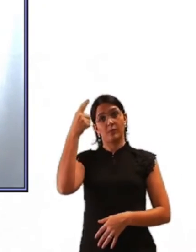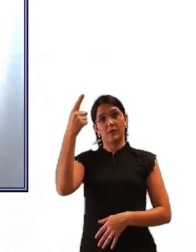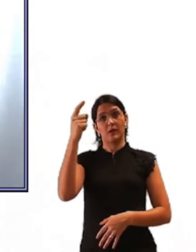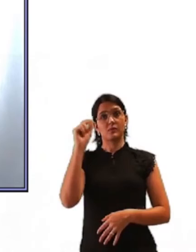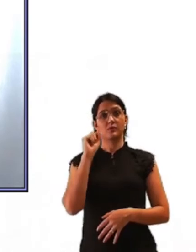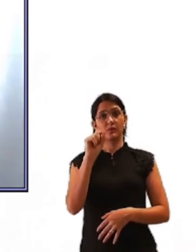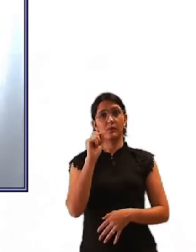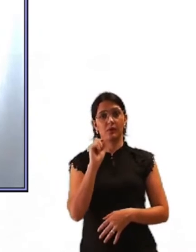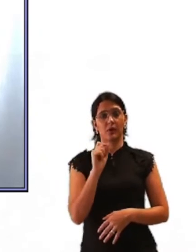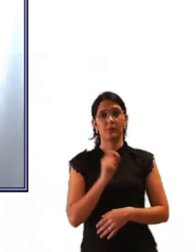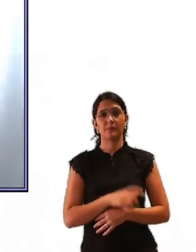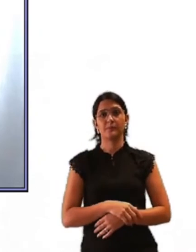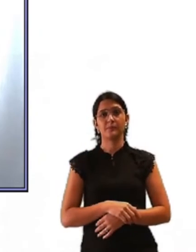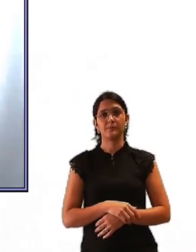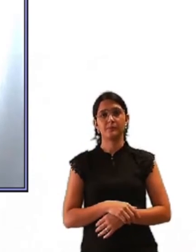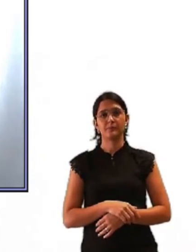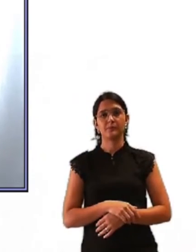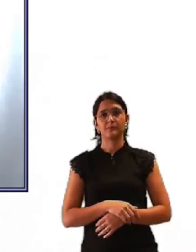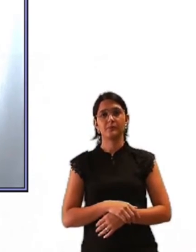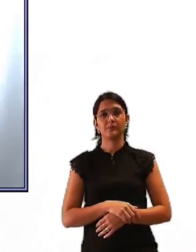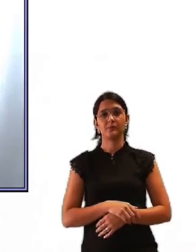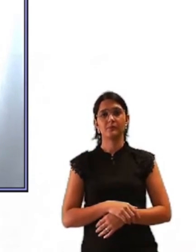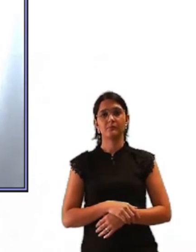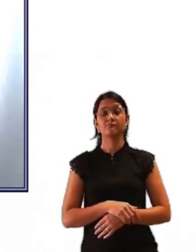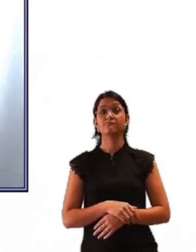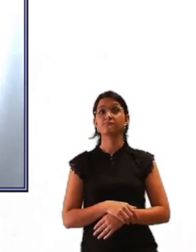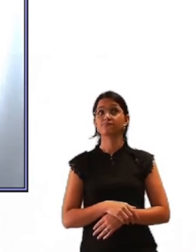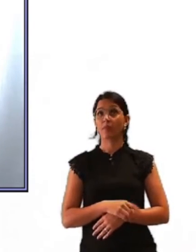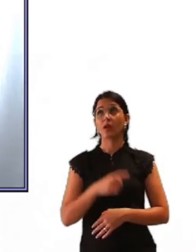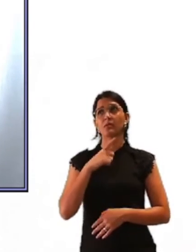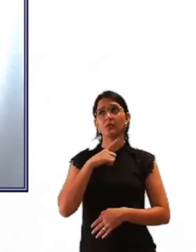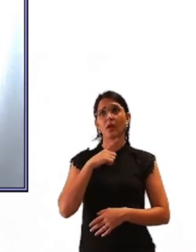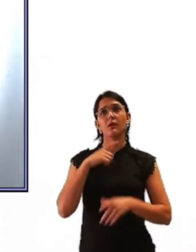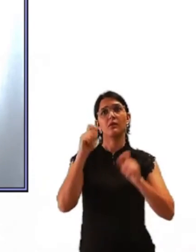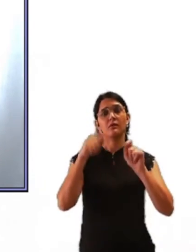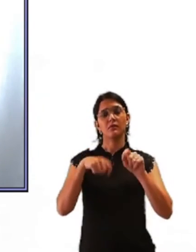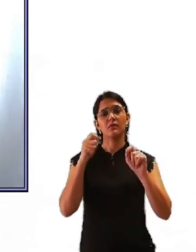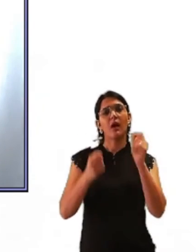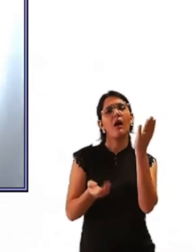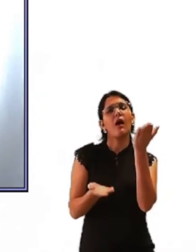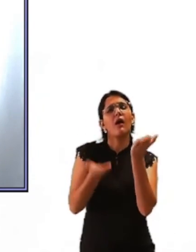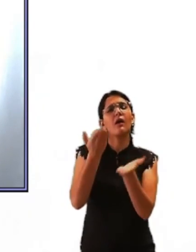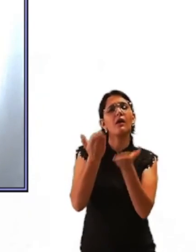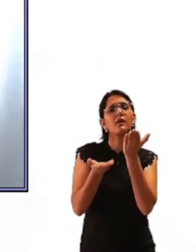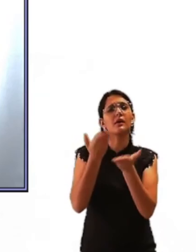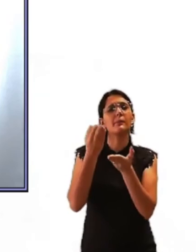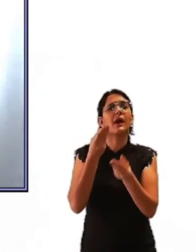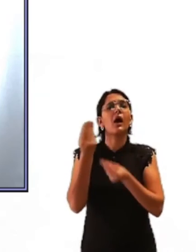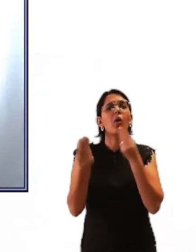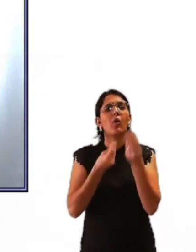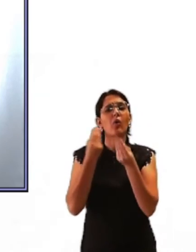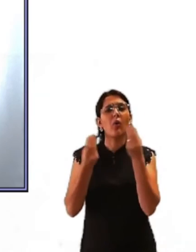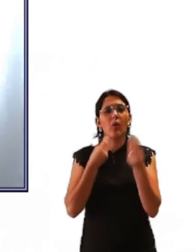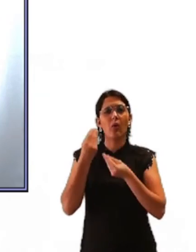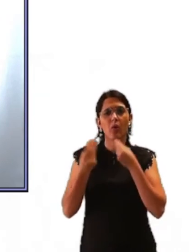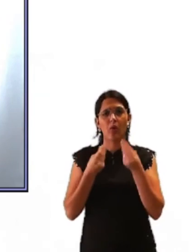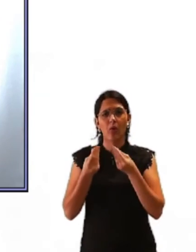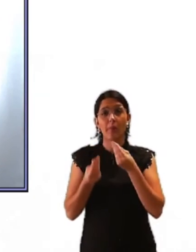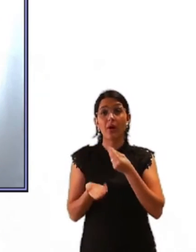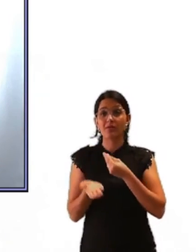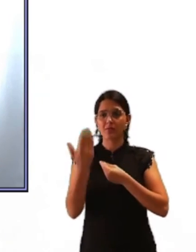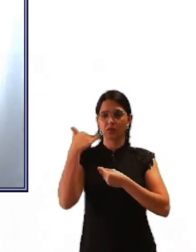a forma de se equilibrar isso é exatamente por meio do autocontrole. O